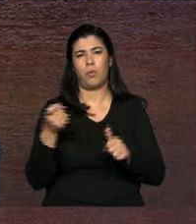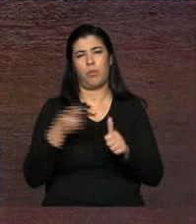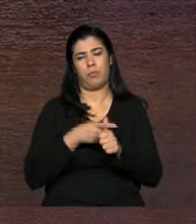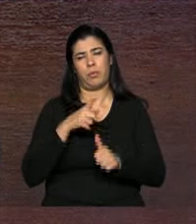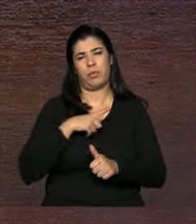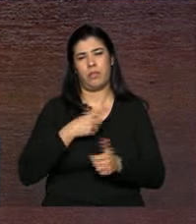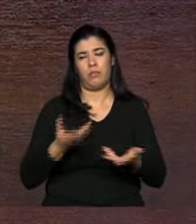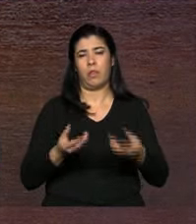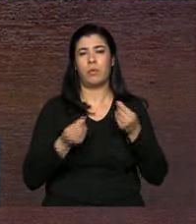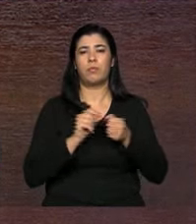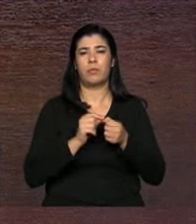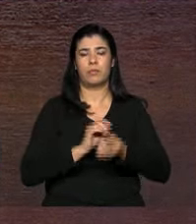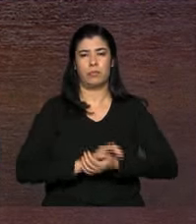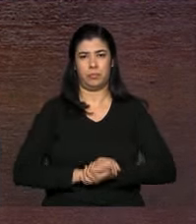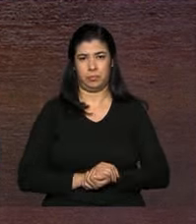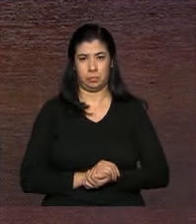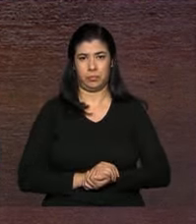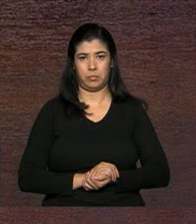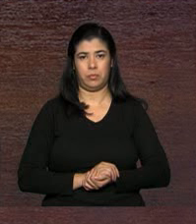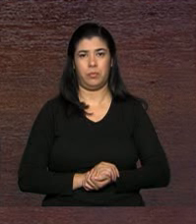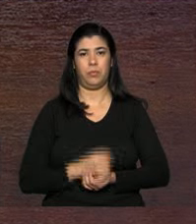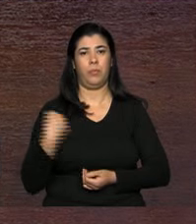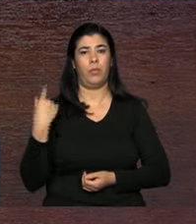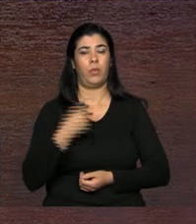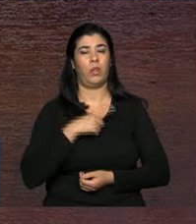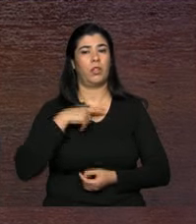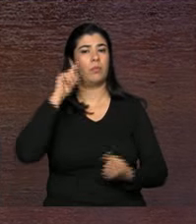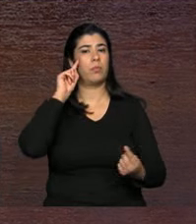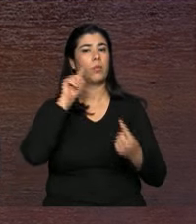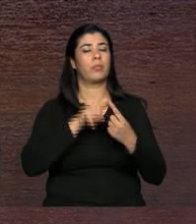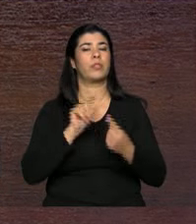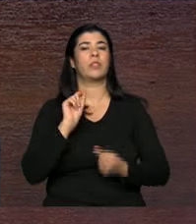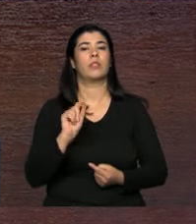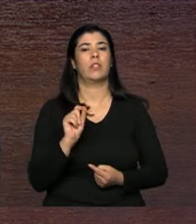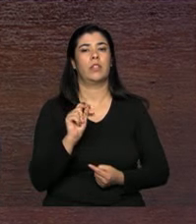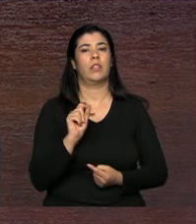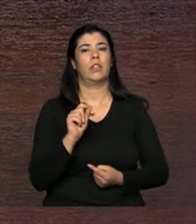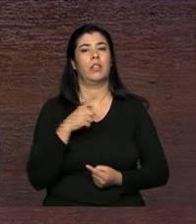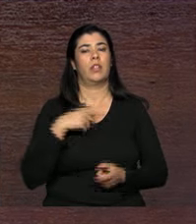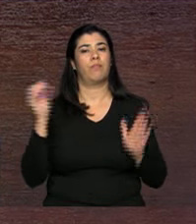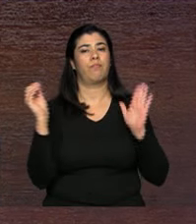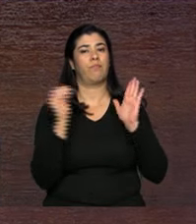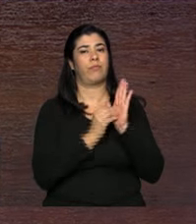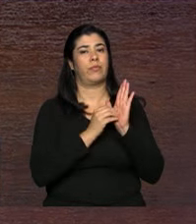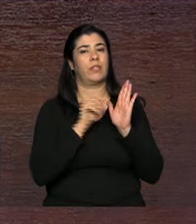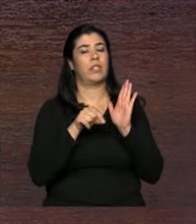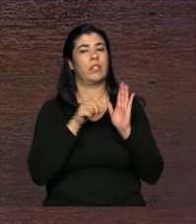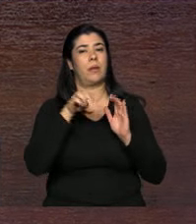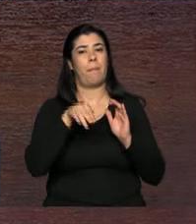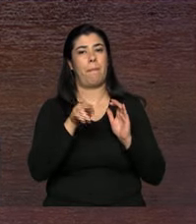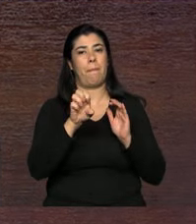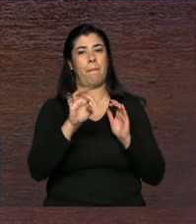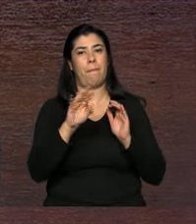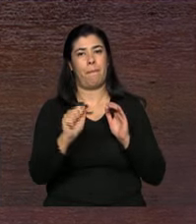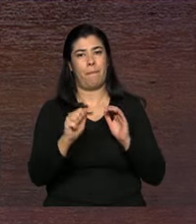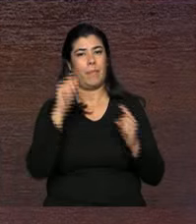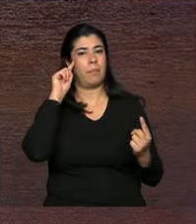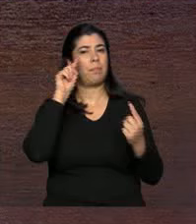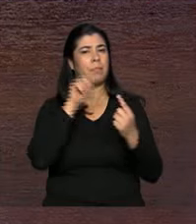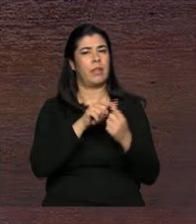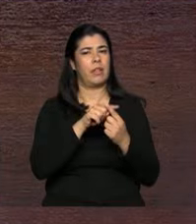eu a nosso objetivo em abrir essa discussão é justamente fixar uma meta uma referência de 10